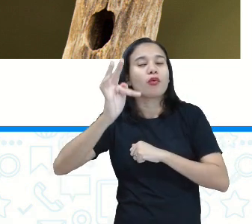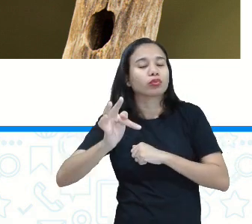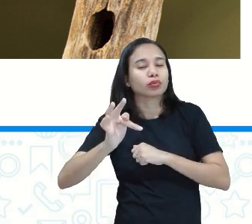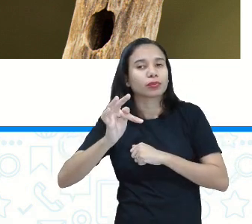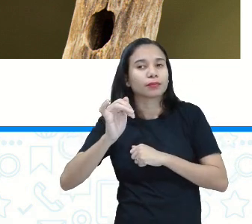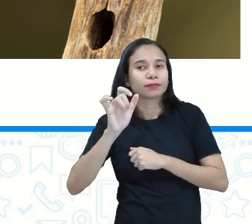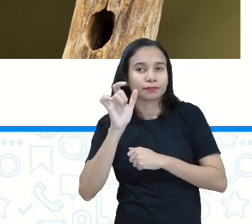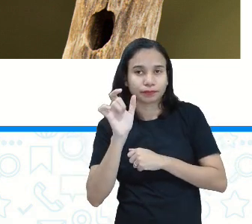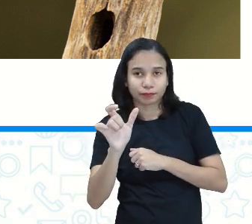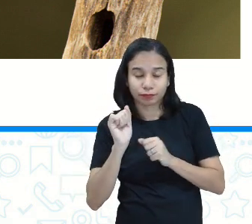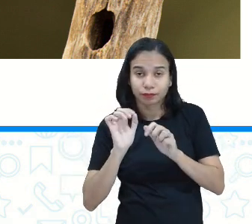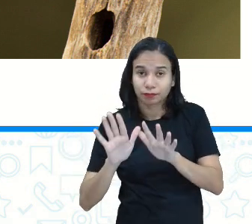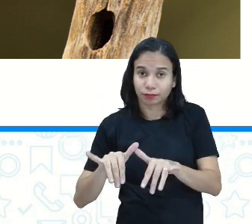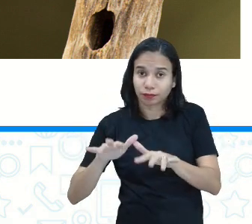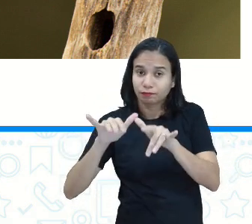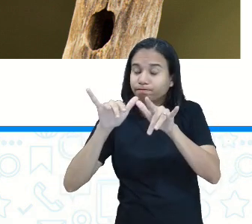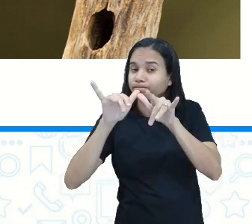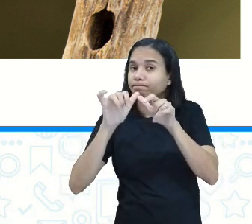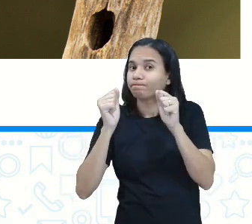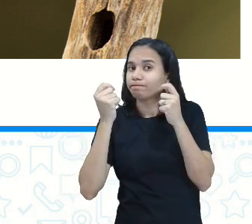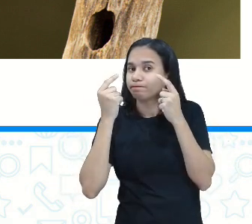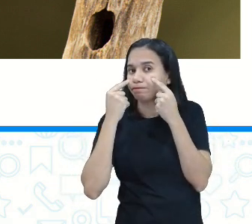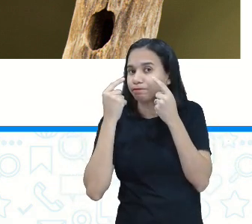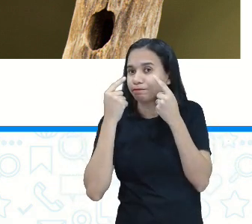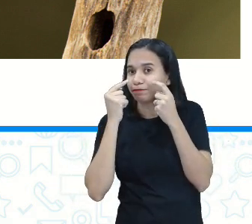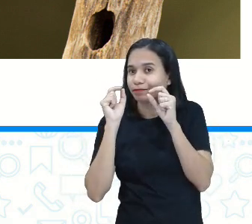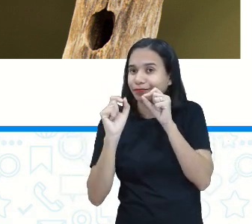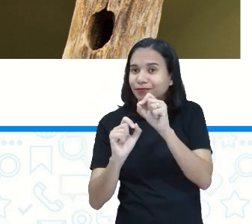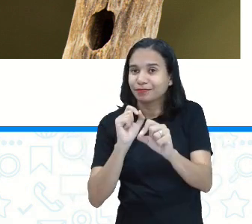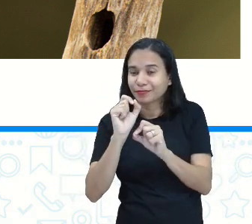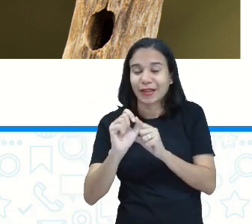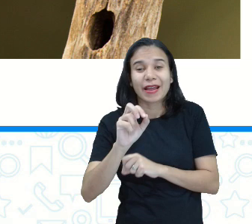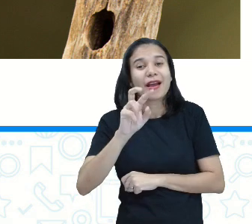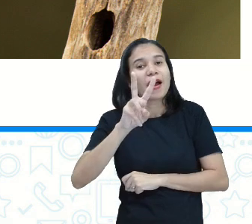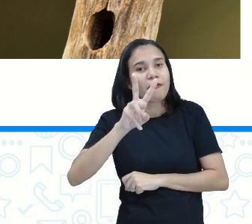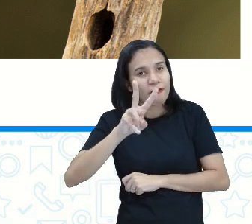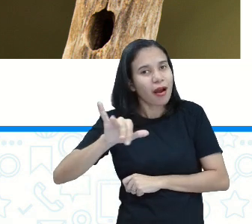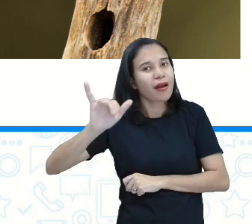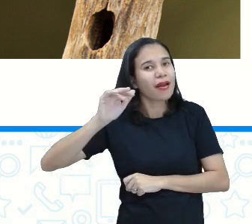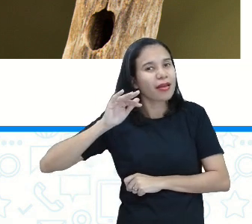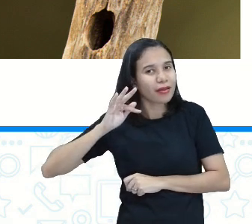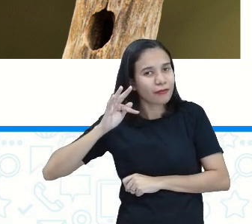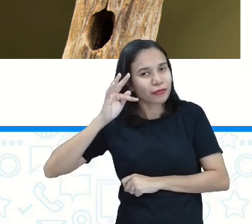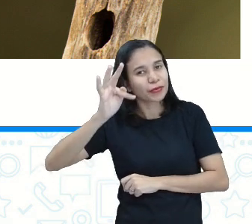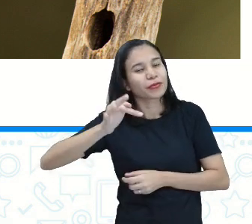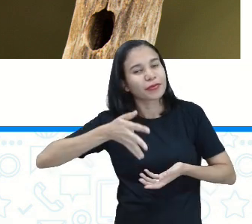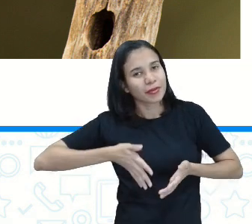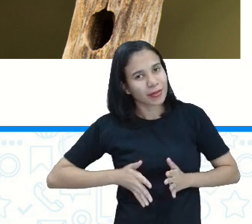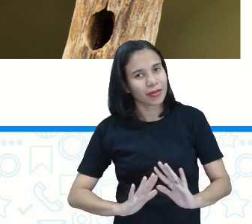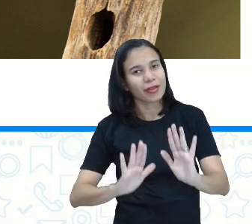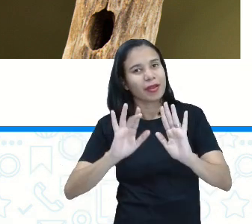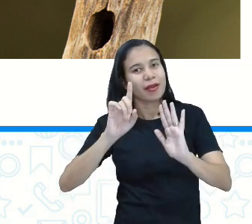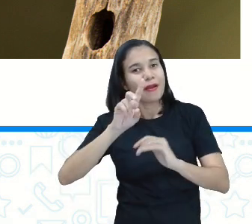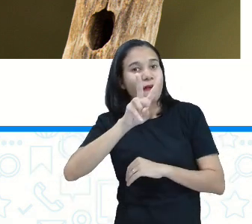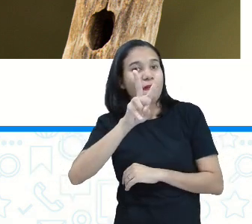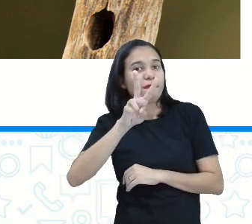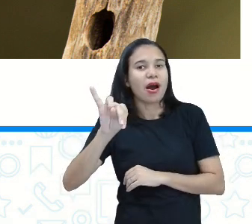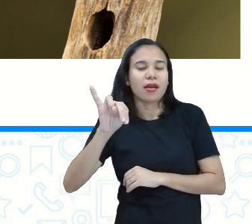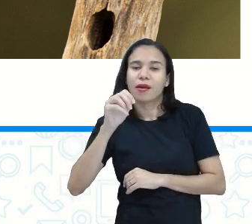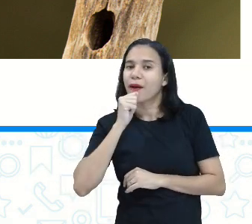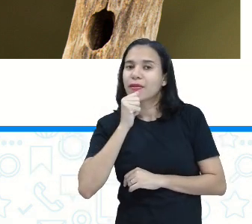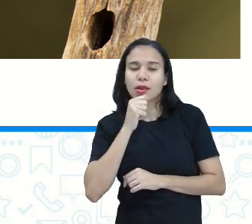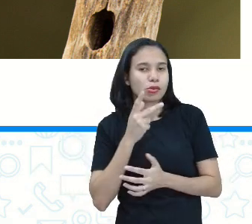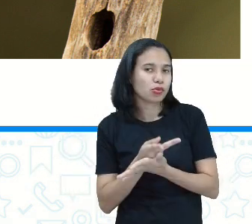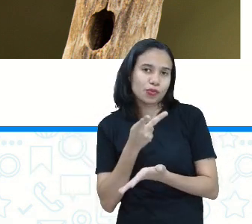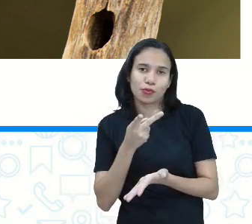O pardalzinho, tchan, tchan, tchan, tchan, nascerá, porque é futuro, não aconteceu